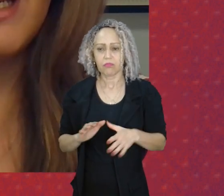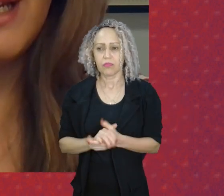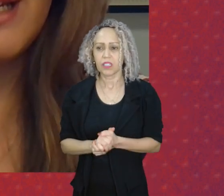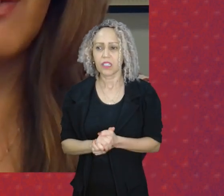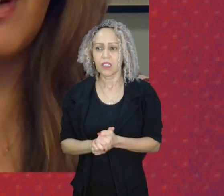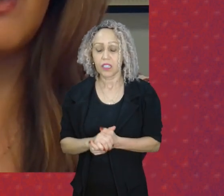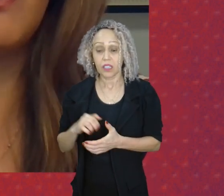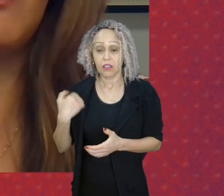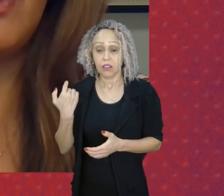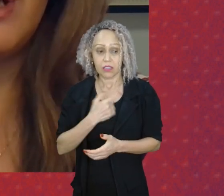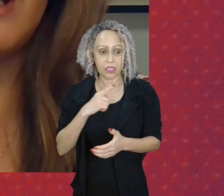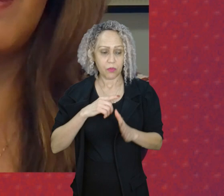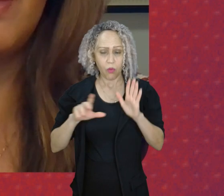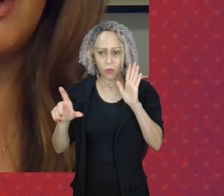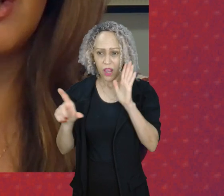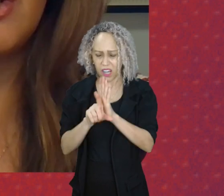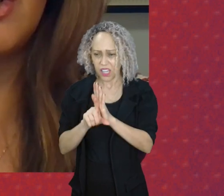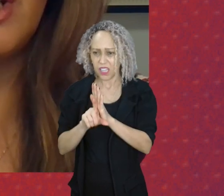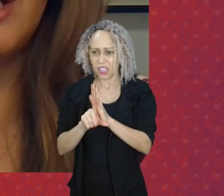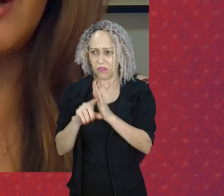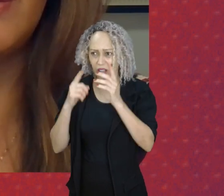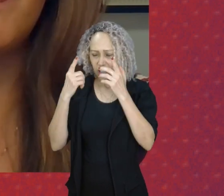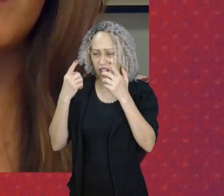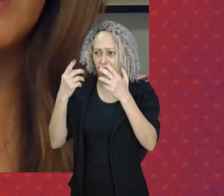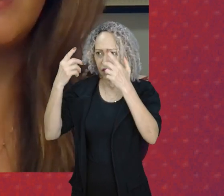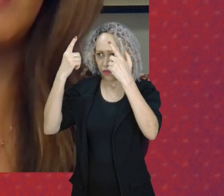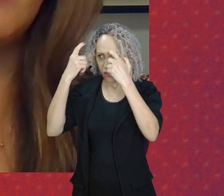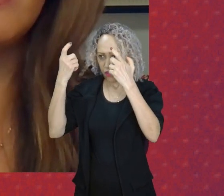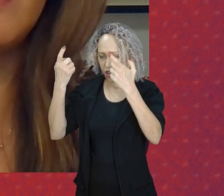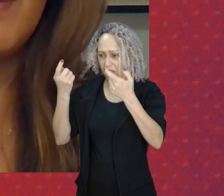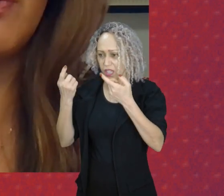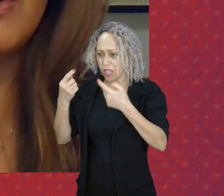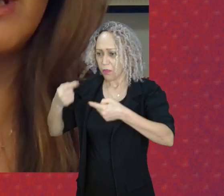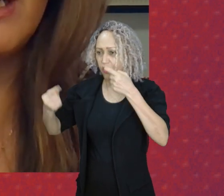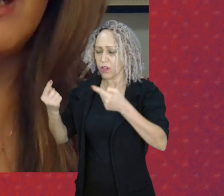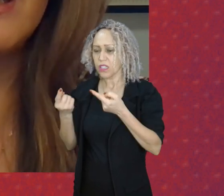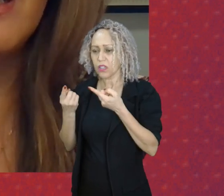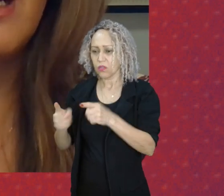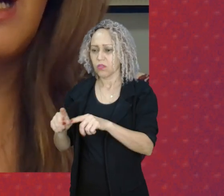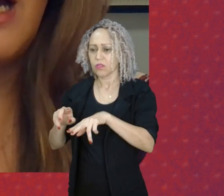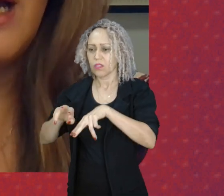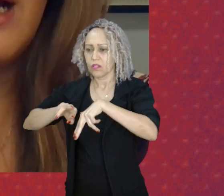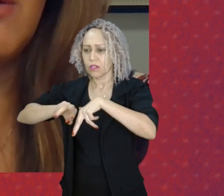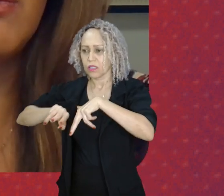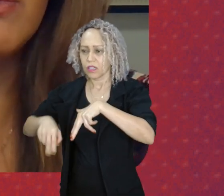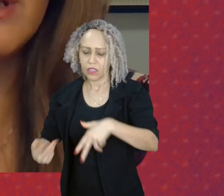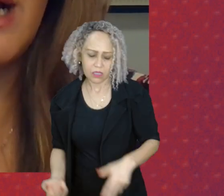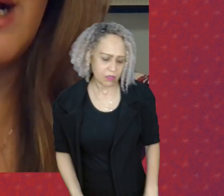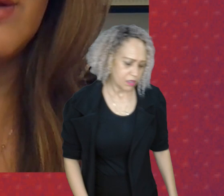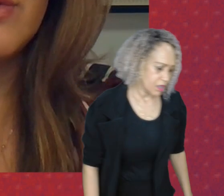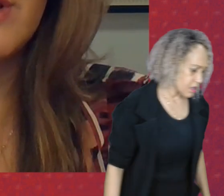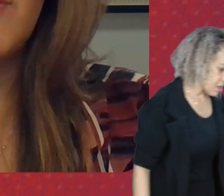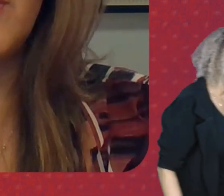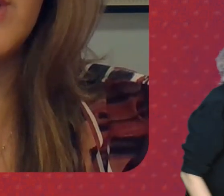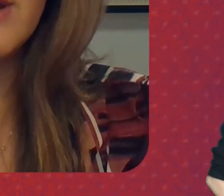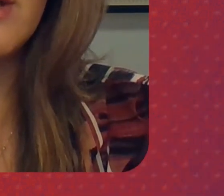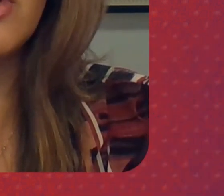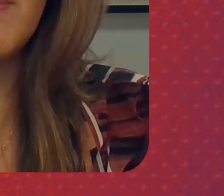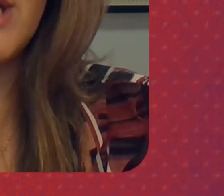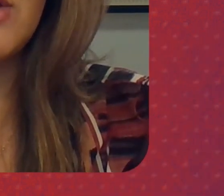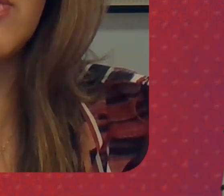gente tem uma lei que fala sobre violência política de gênero e queria trazer para vocês alguns dados,